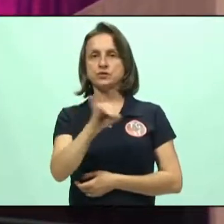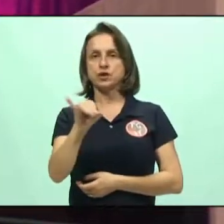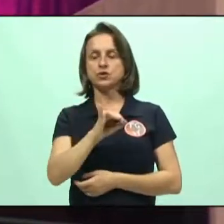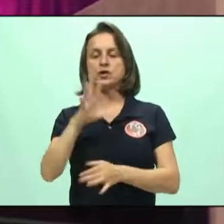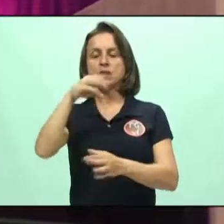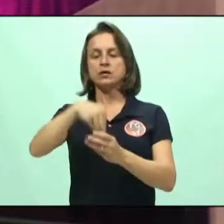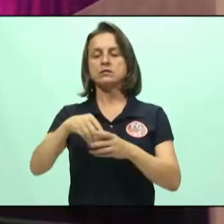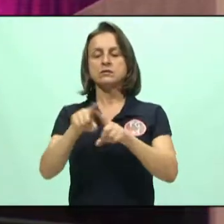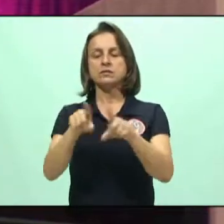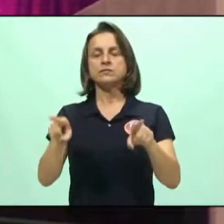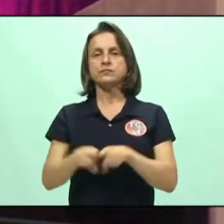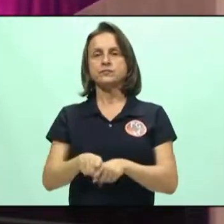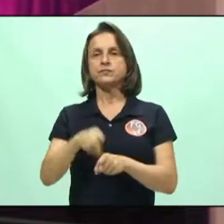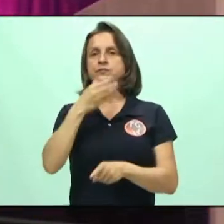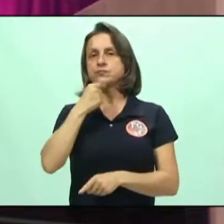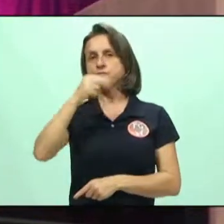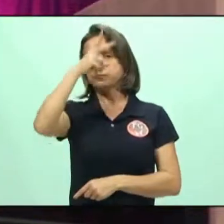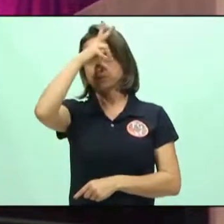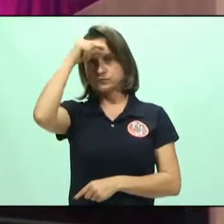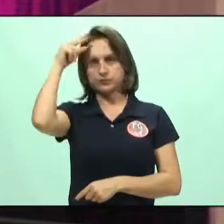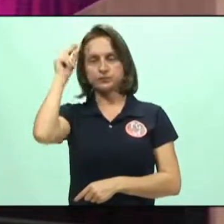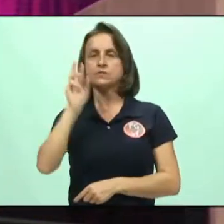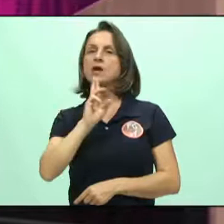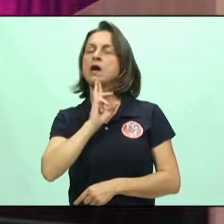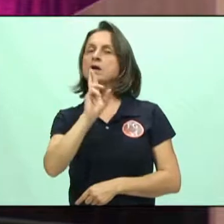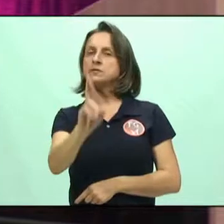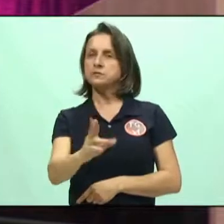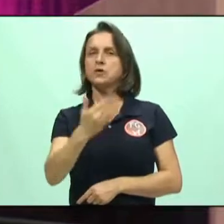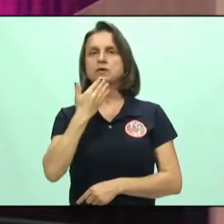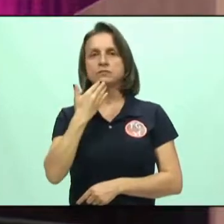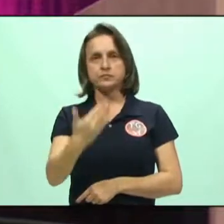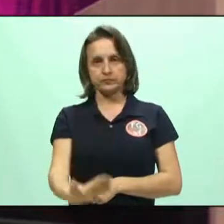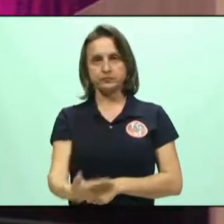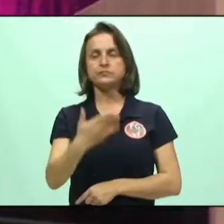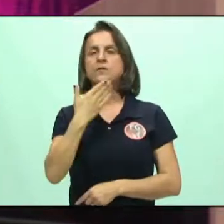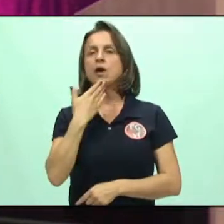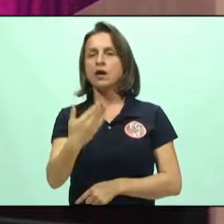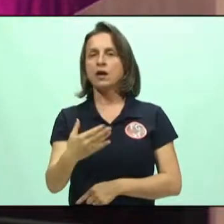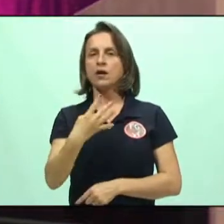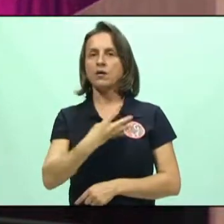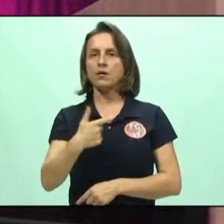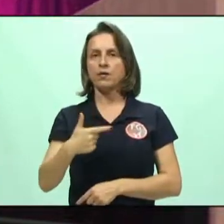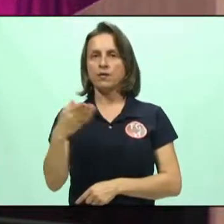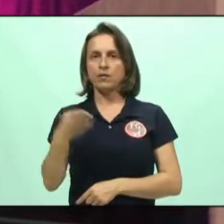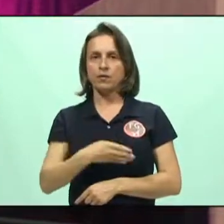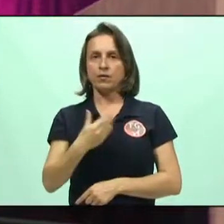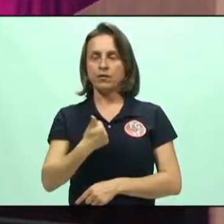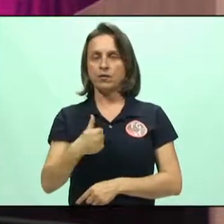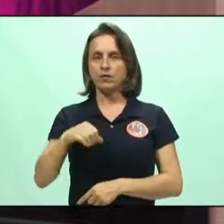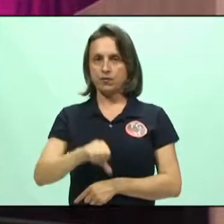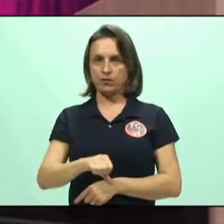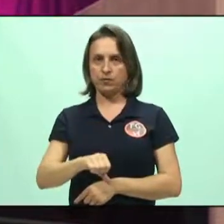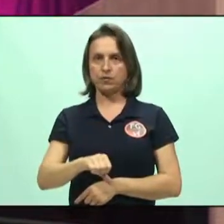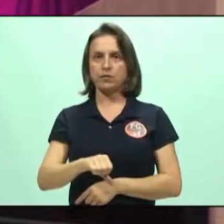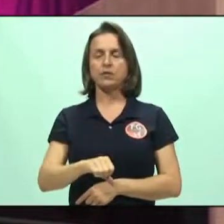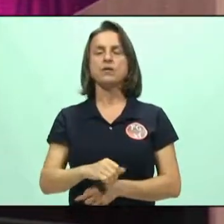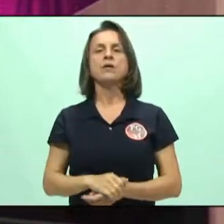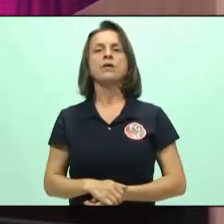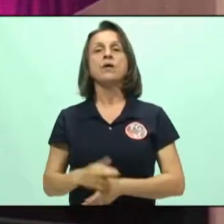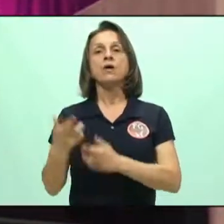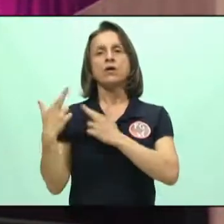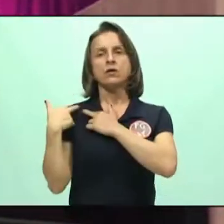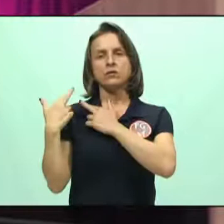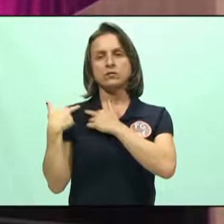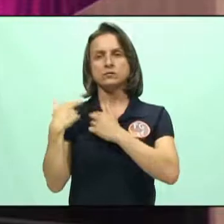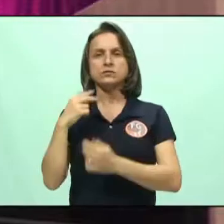prefeito resposta de requerimentos requerimento 42 de 2019 de autoria do